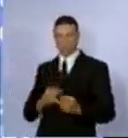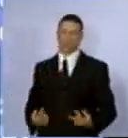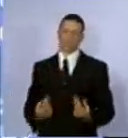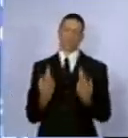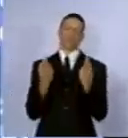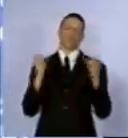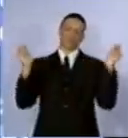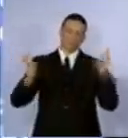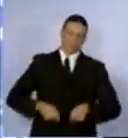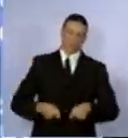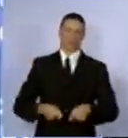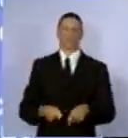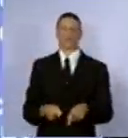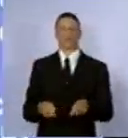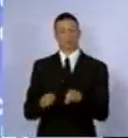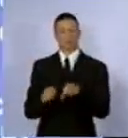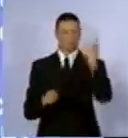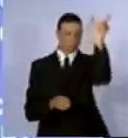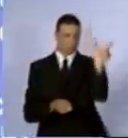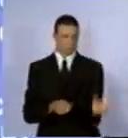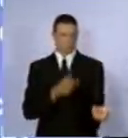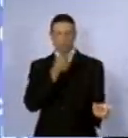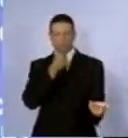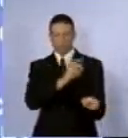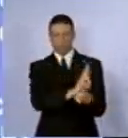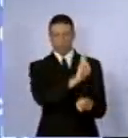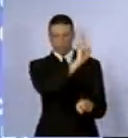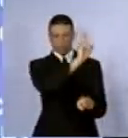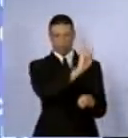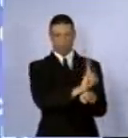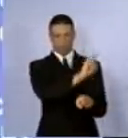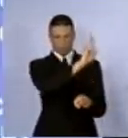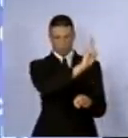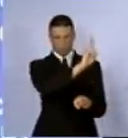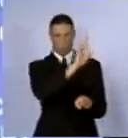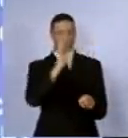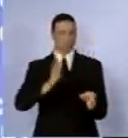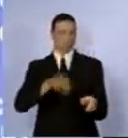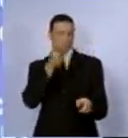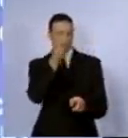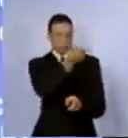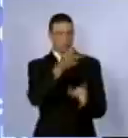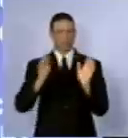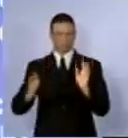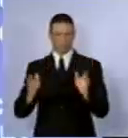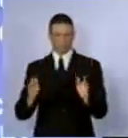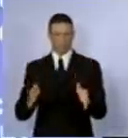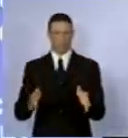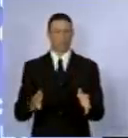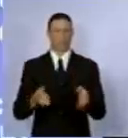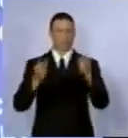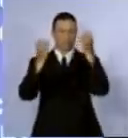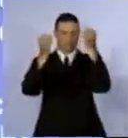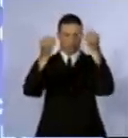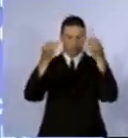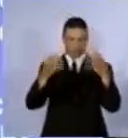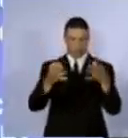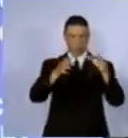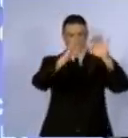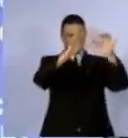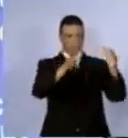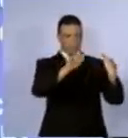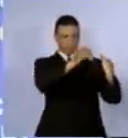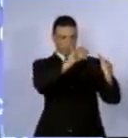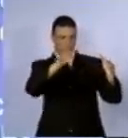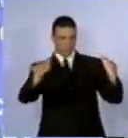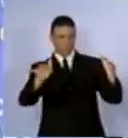já mencionei aqui o trabalho do Sam Millan sobre a influência da eletrificação